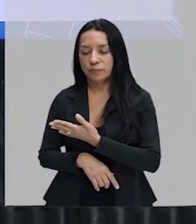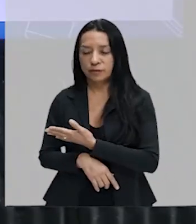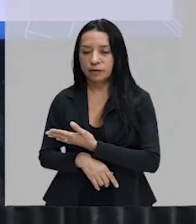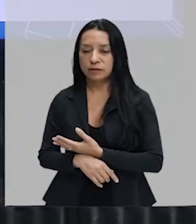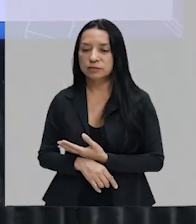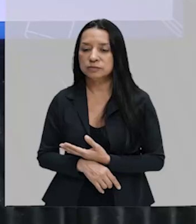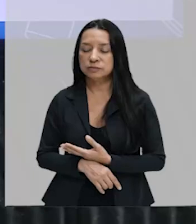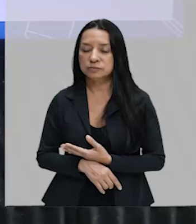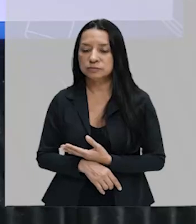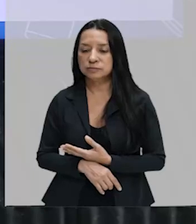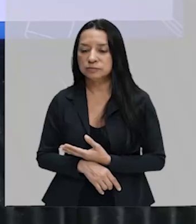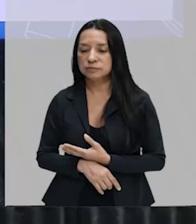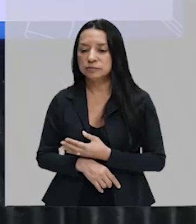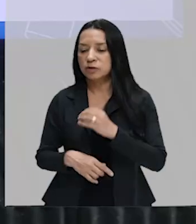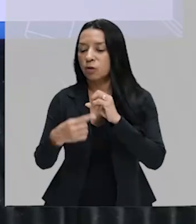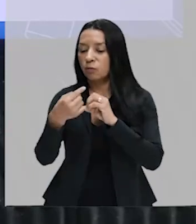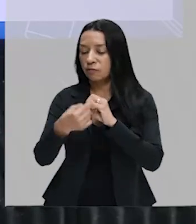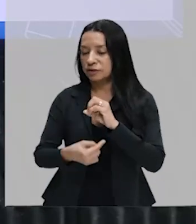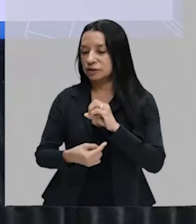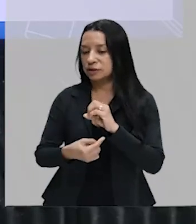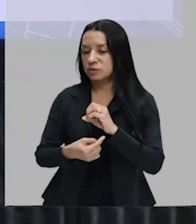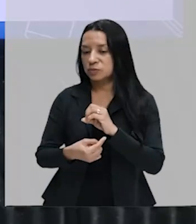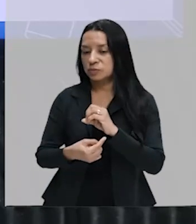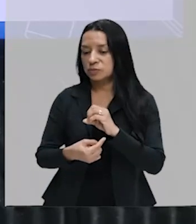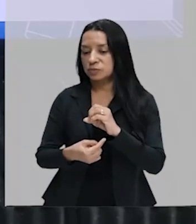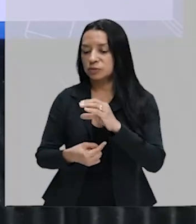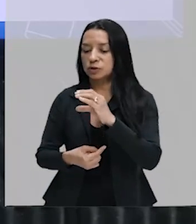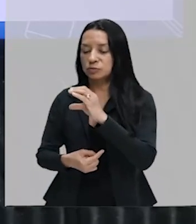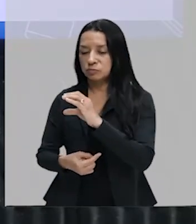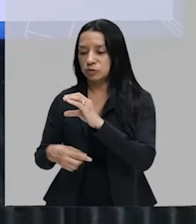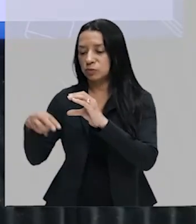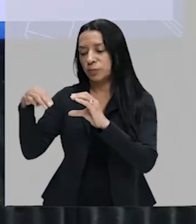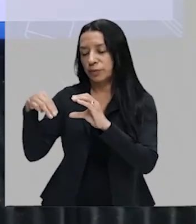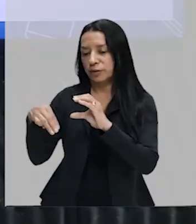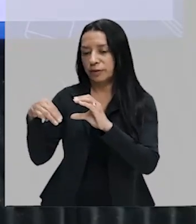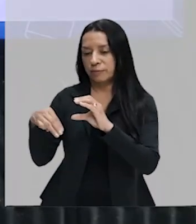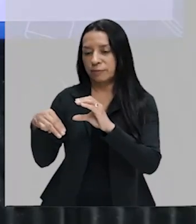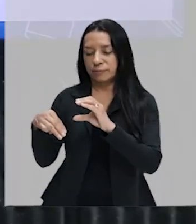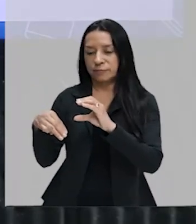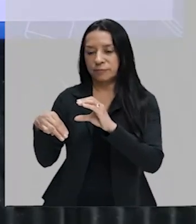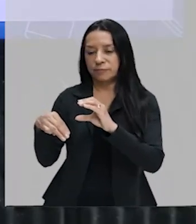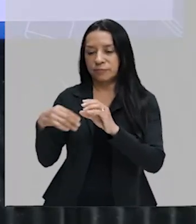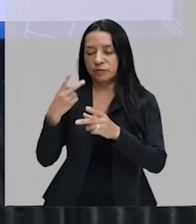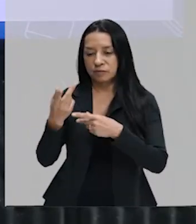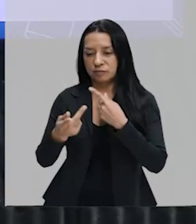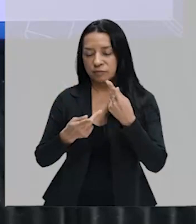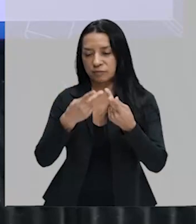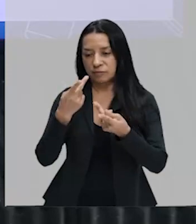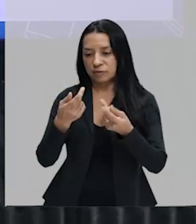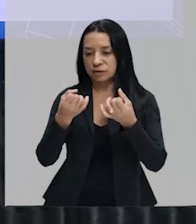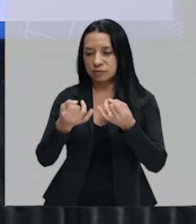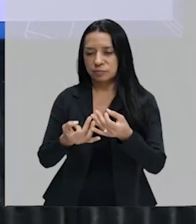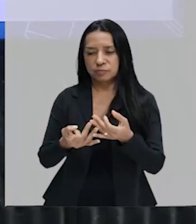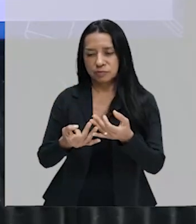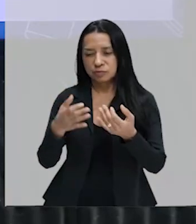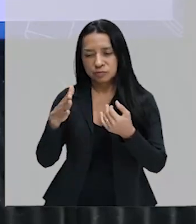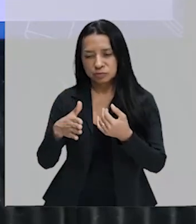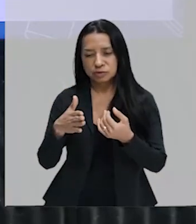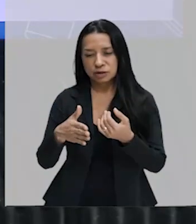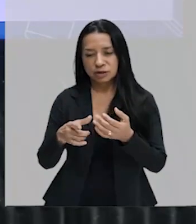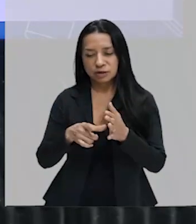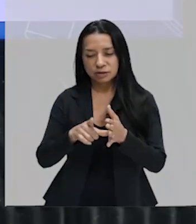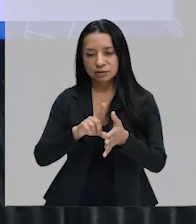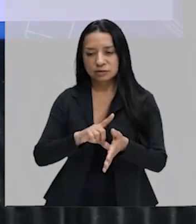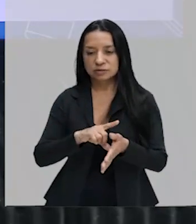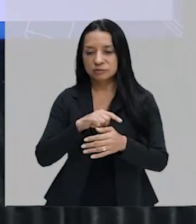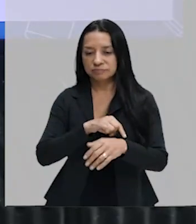dizendo que o vazio está contido em M. Acabei de falar, né? Acabei de cantar a bola ainda nesse instante, gente. Olha